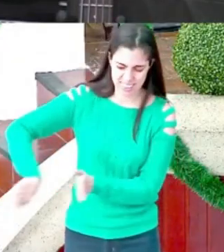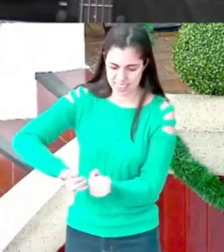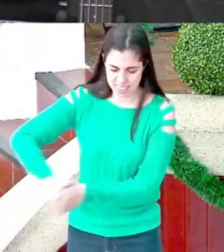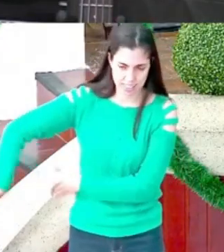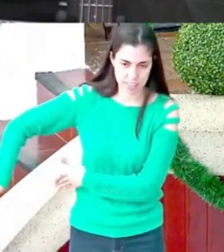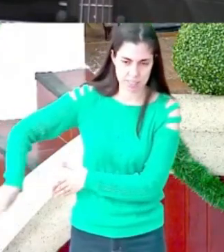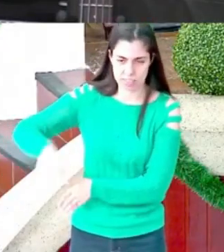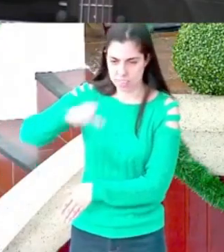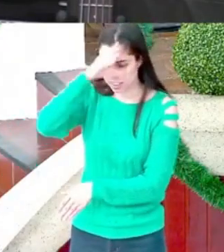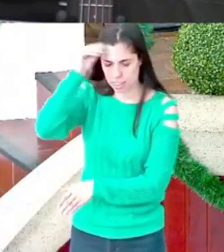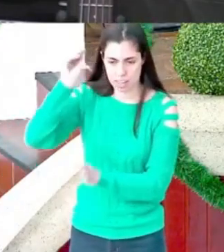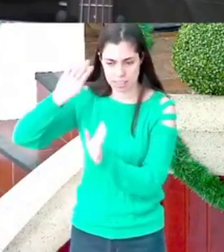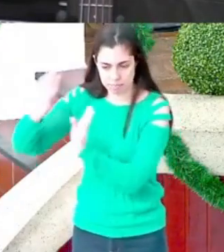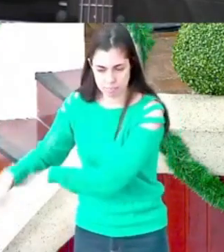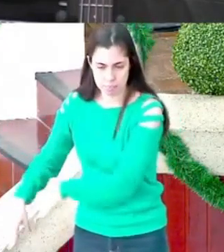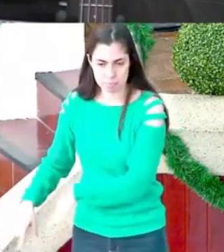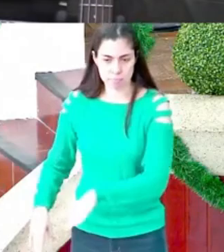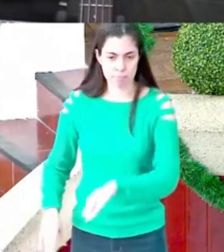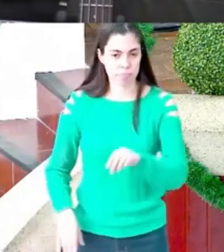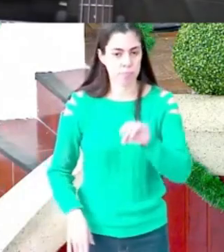da plateia de um só.